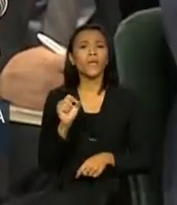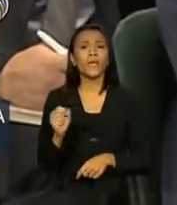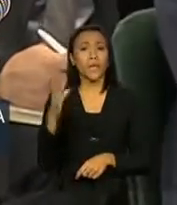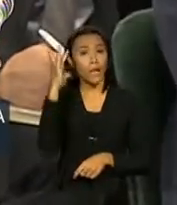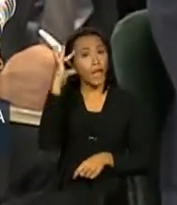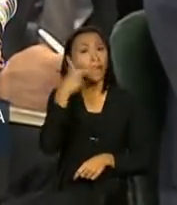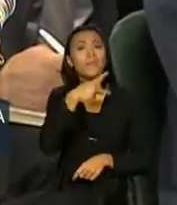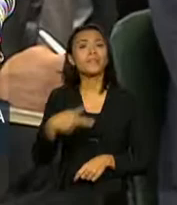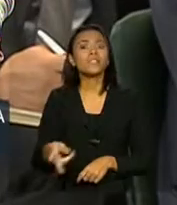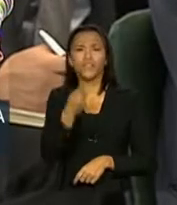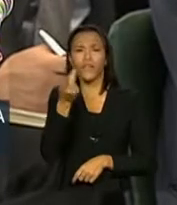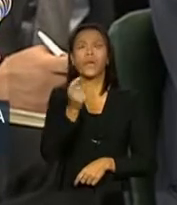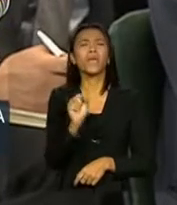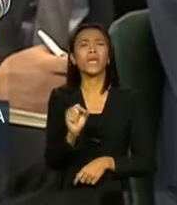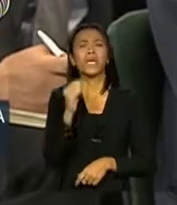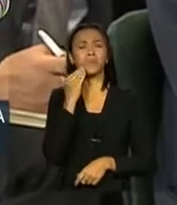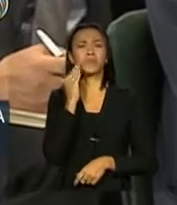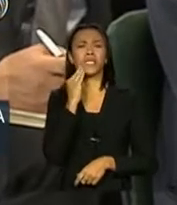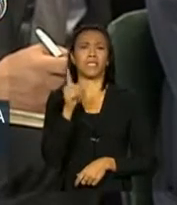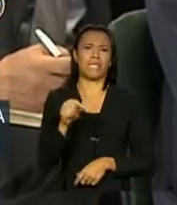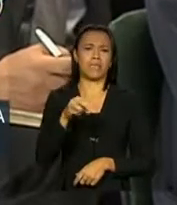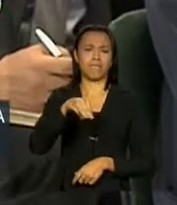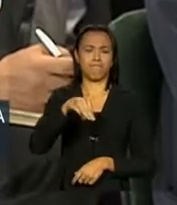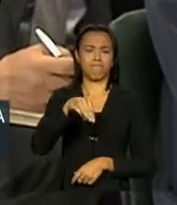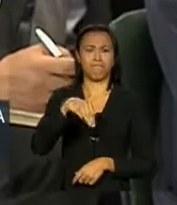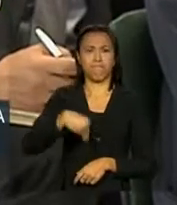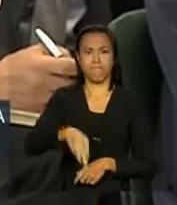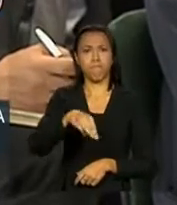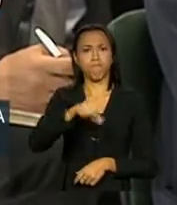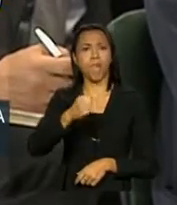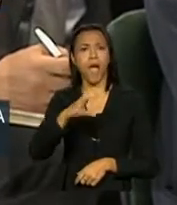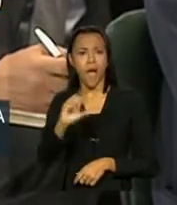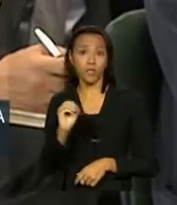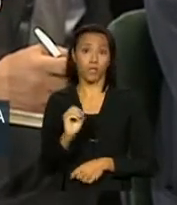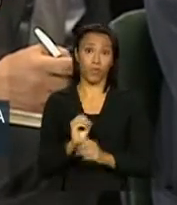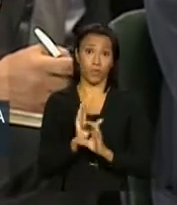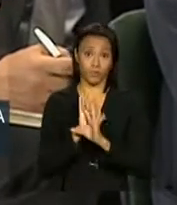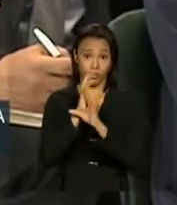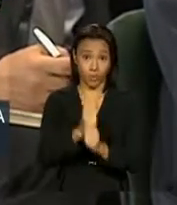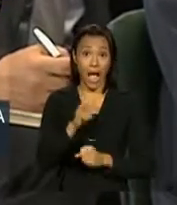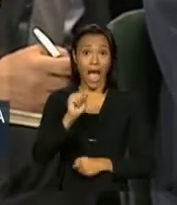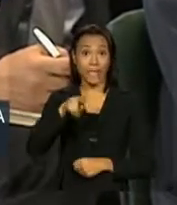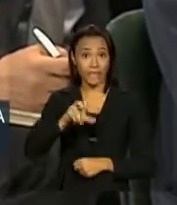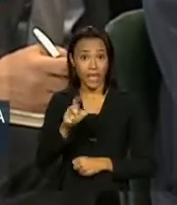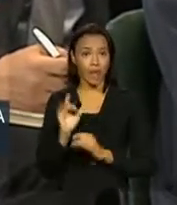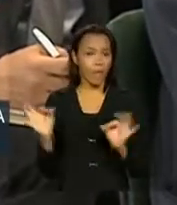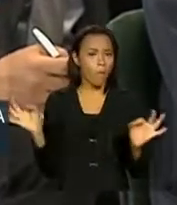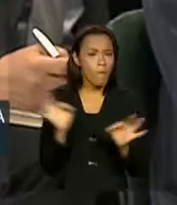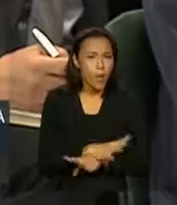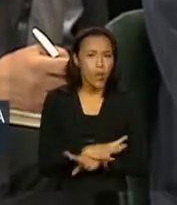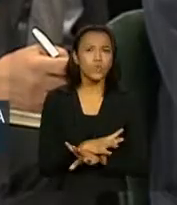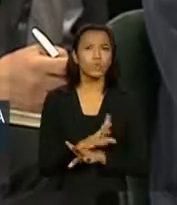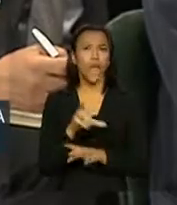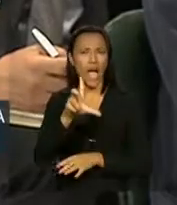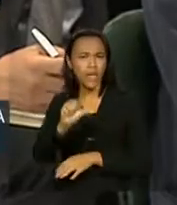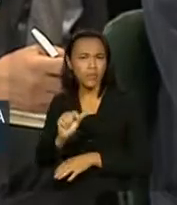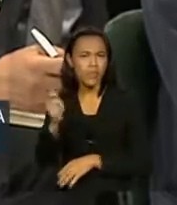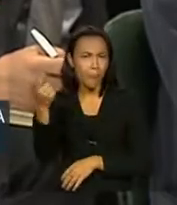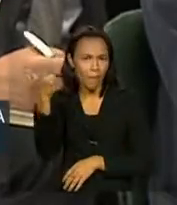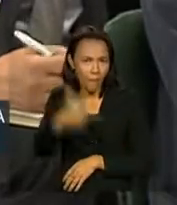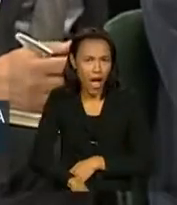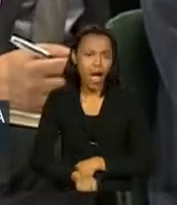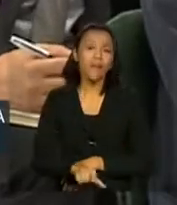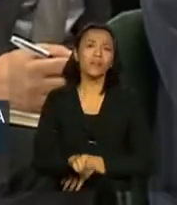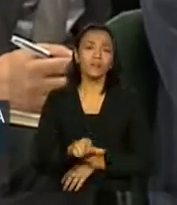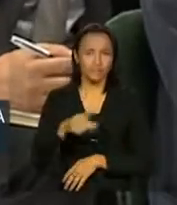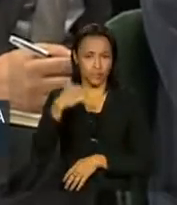quis dizer quando ela falou que em março, quando a ANEEL concluir os cálculos, a redução pode ser ainda maior no